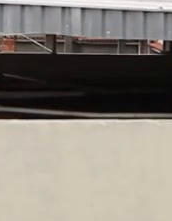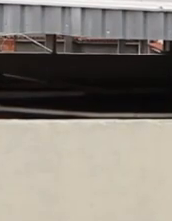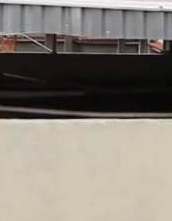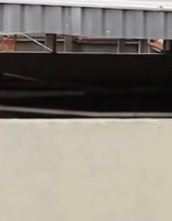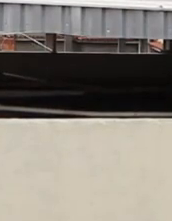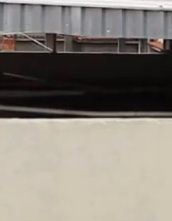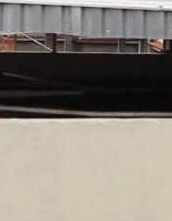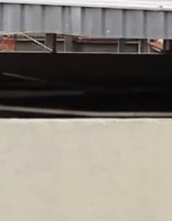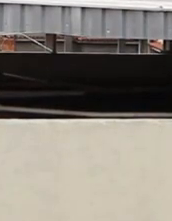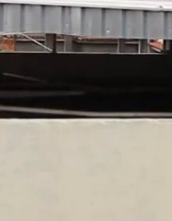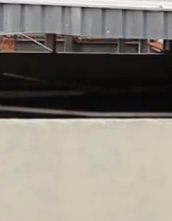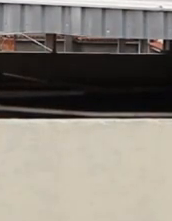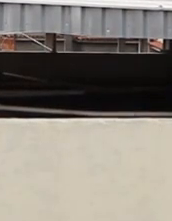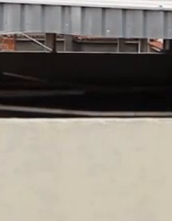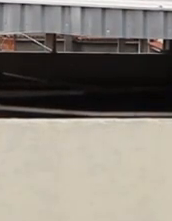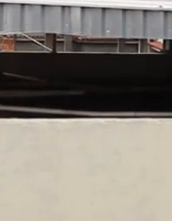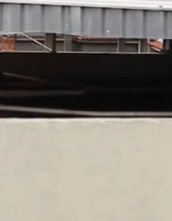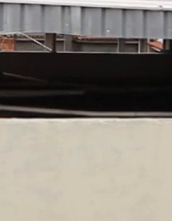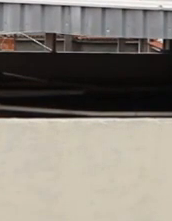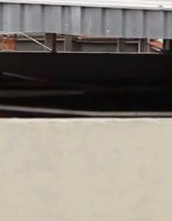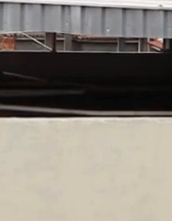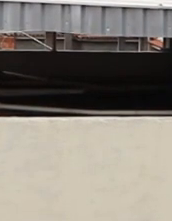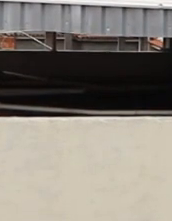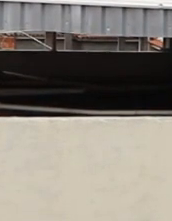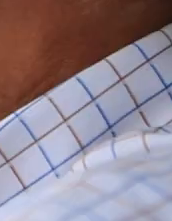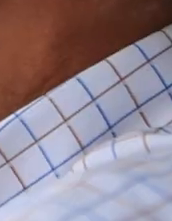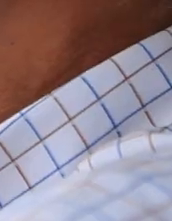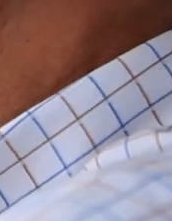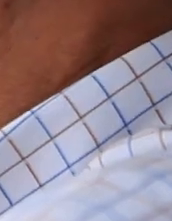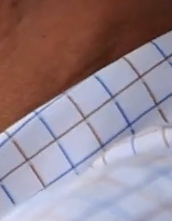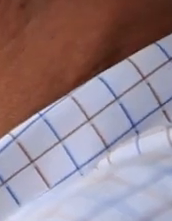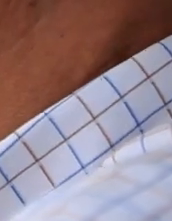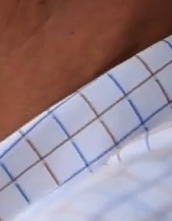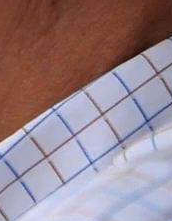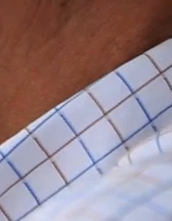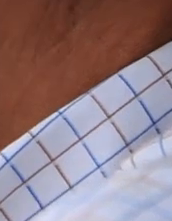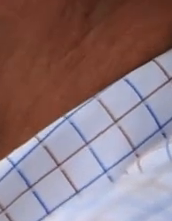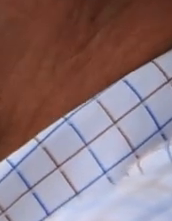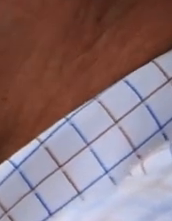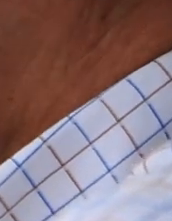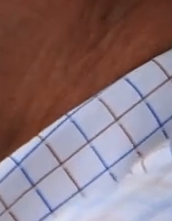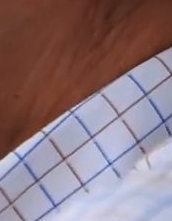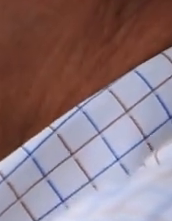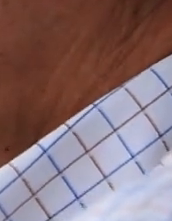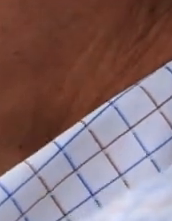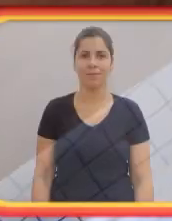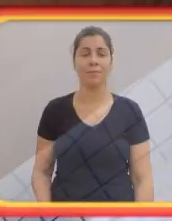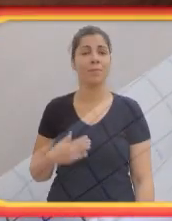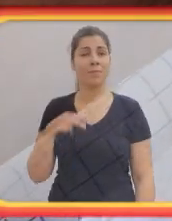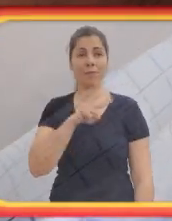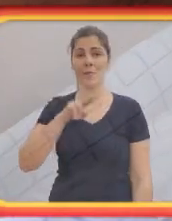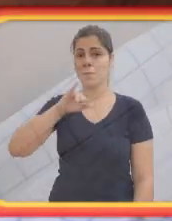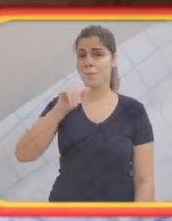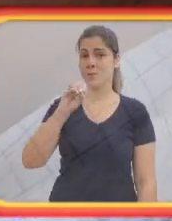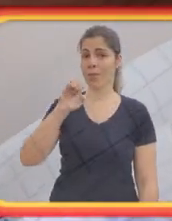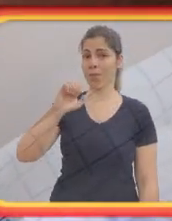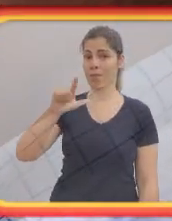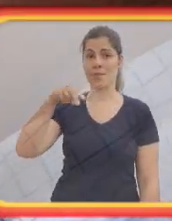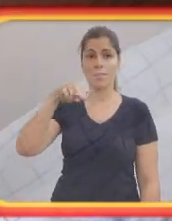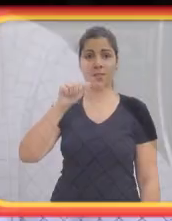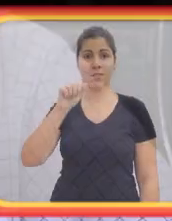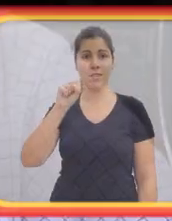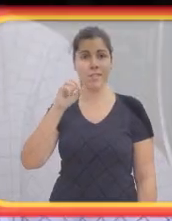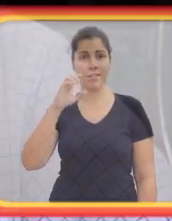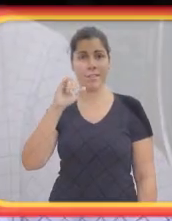Dia nublado. Casas, prédios, torre de uma antena. Ao fundo, morro com a igreja da Penha. Homem próximo ao parapeito de uma varanda. Sou Joel